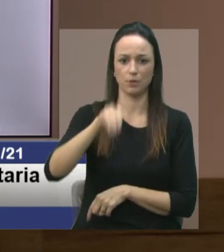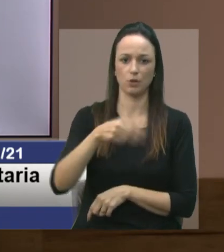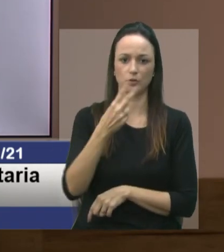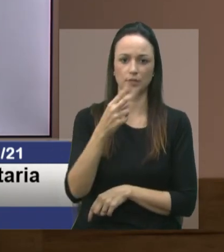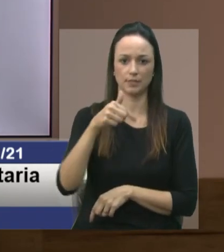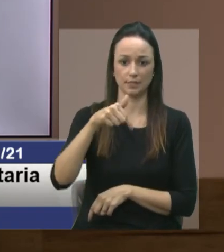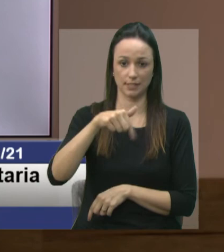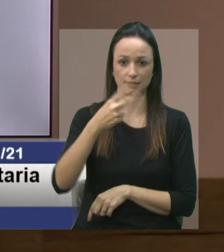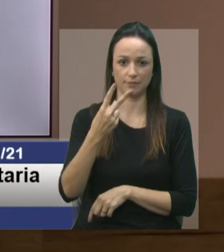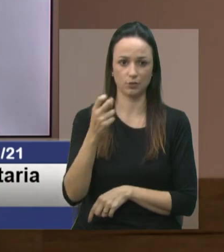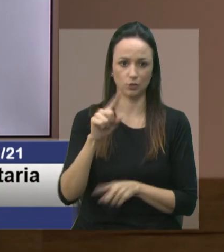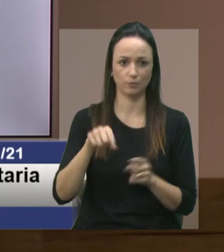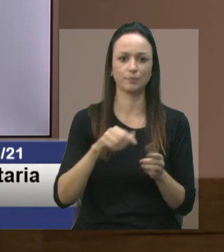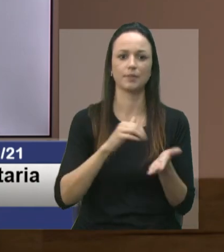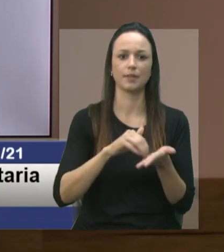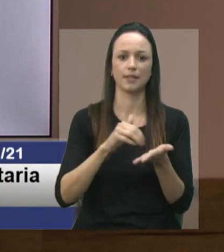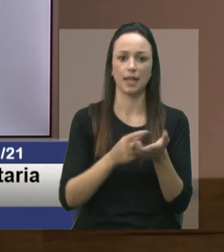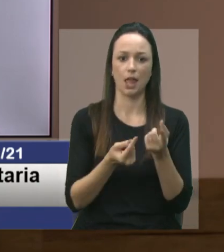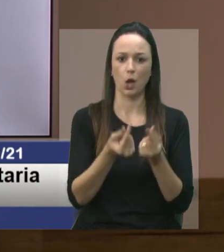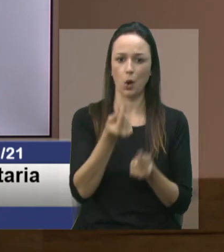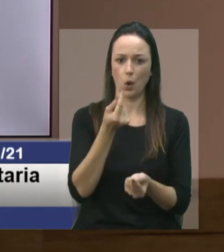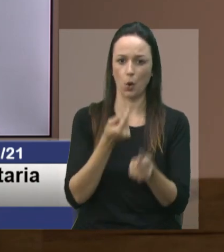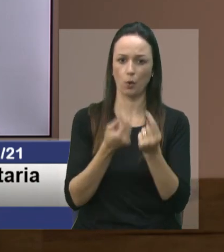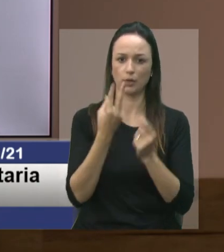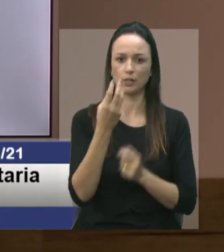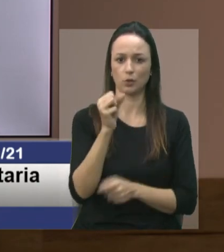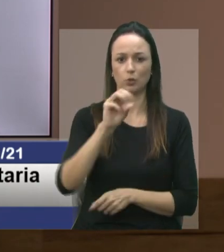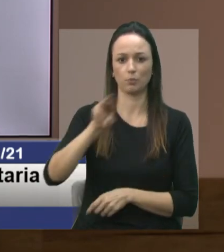R$ 2.721.000. Secretaria de Economia e Finanças,